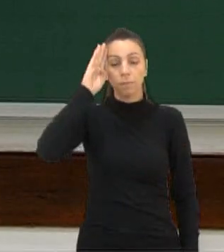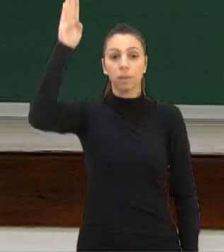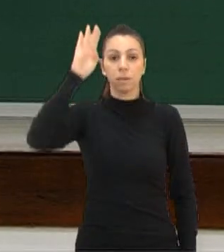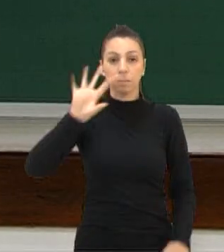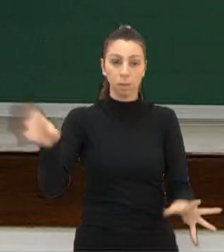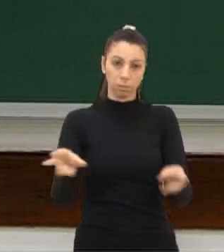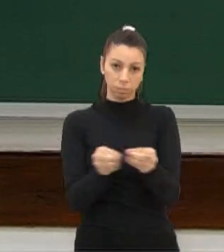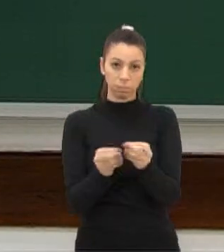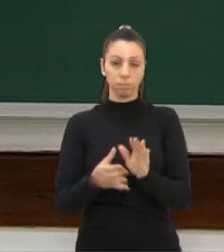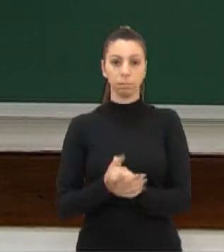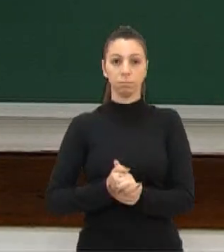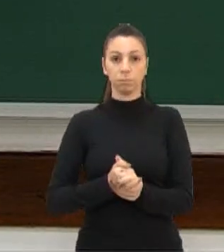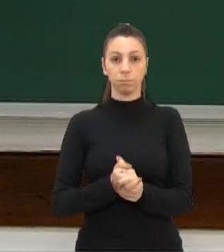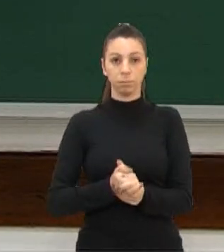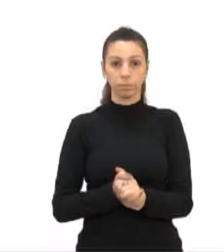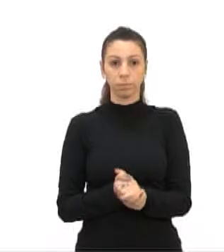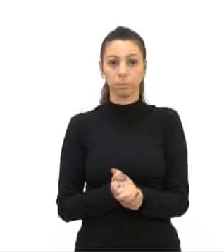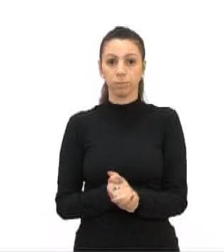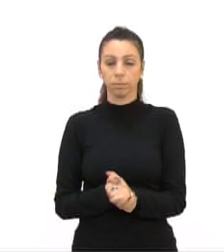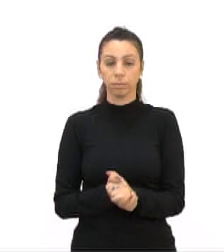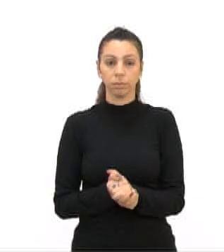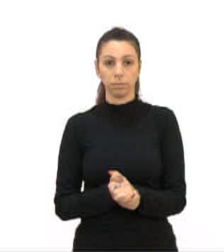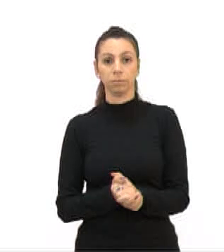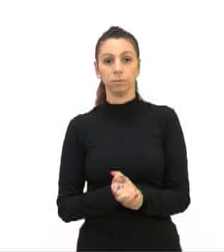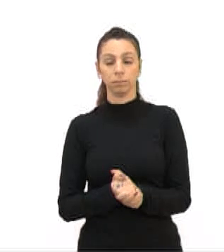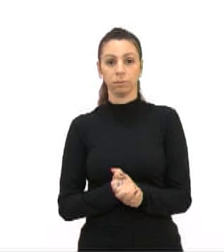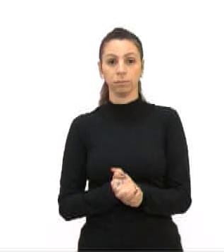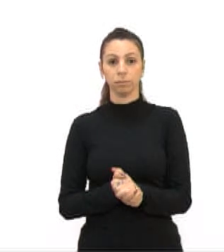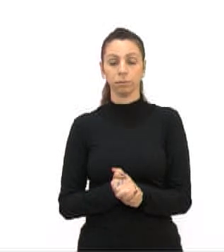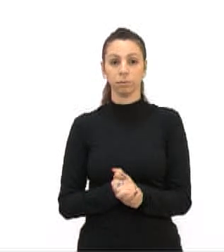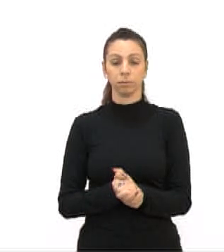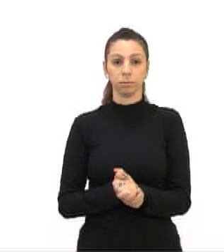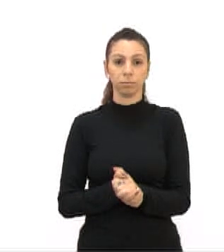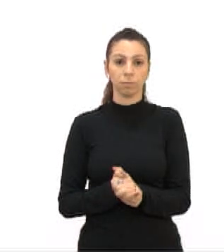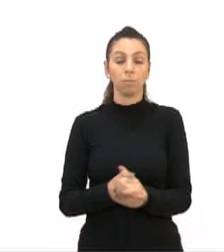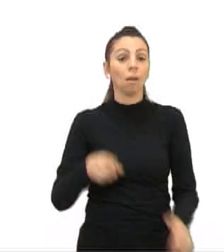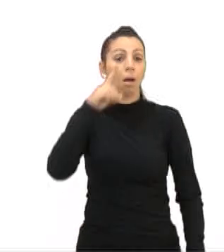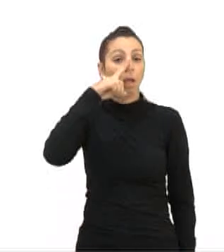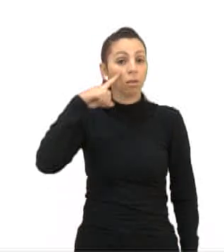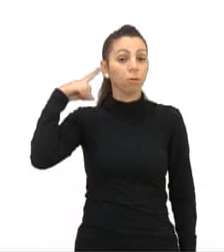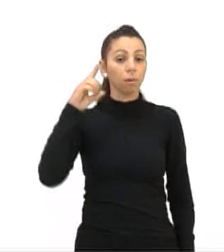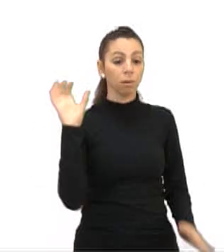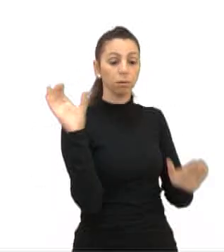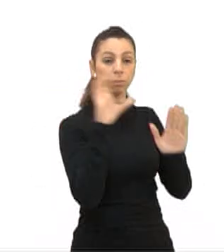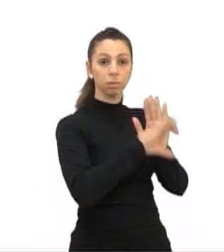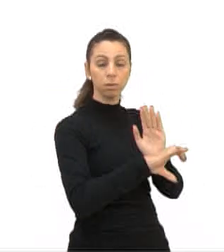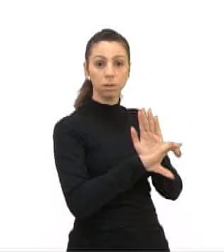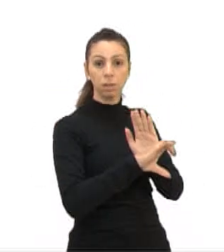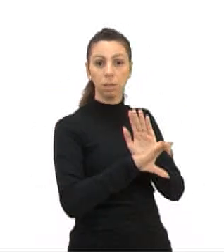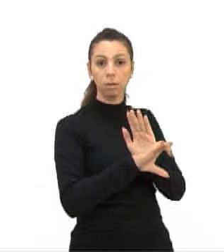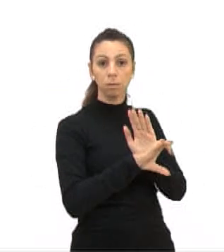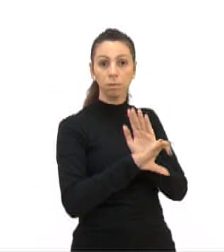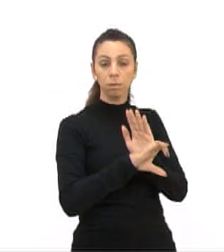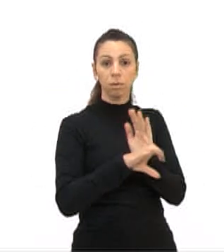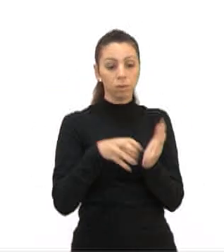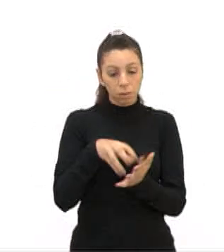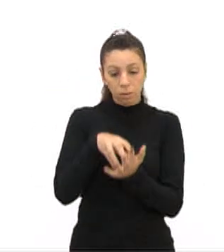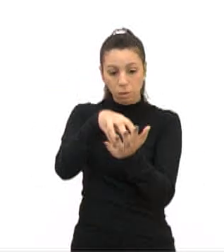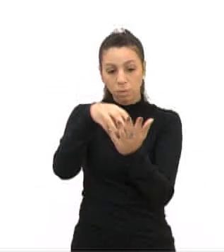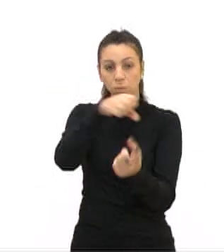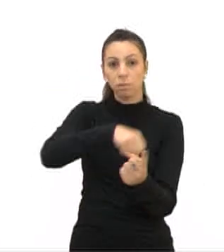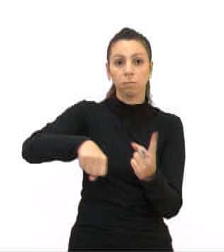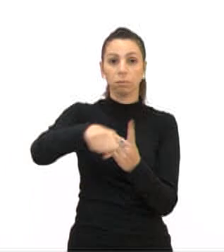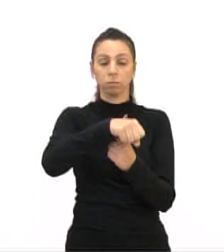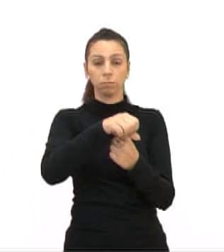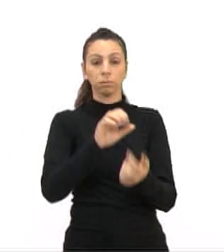Vem comigo, aluno. Segundo Durkheim, né? Qual é a definição de instituição social? A instituição